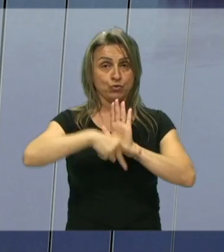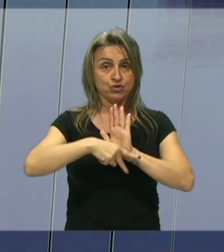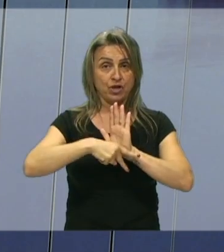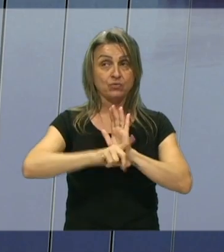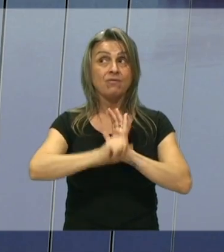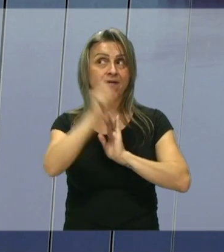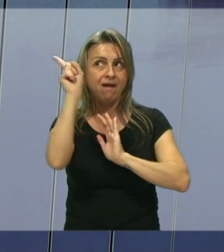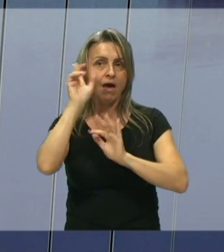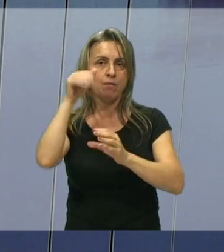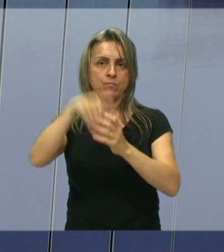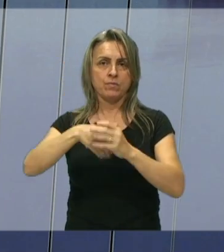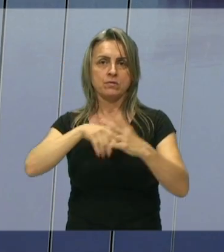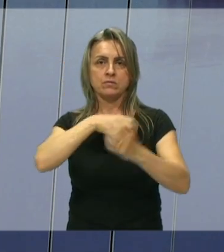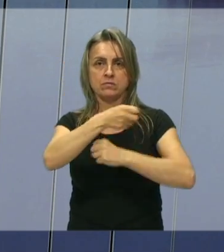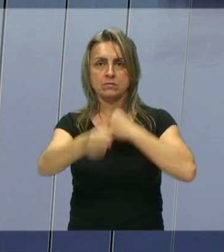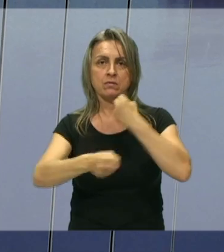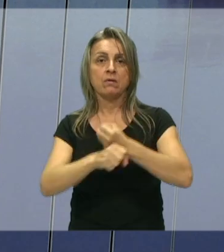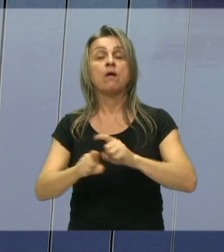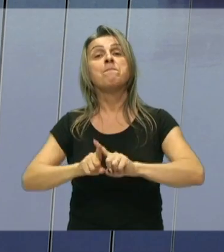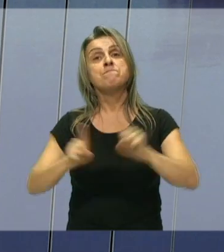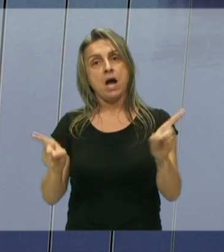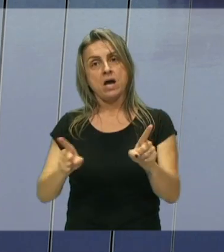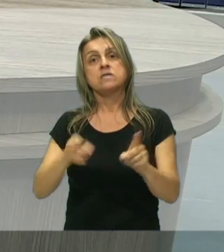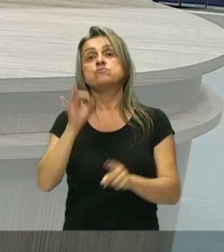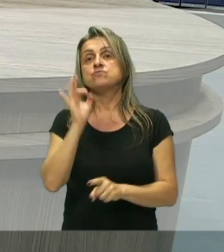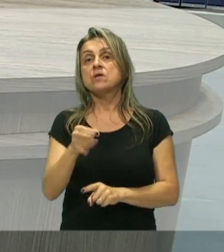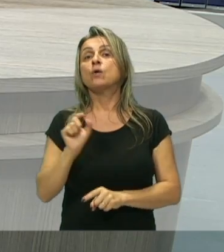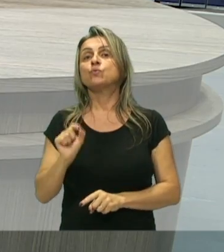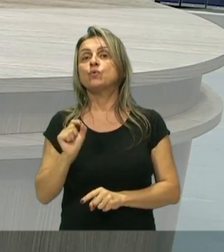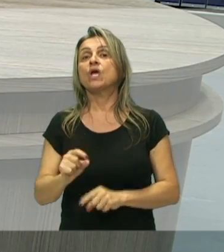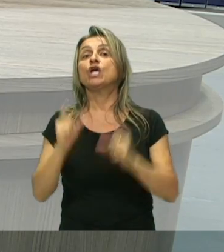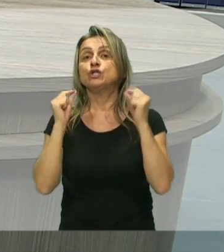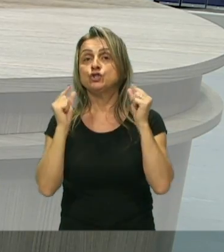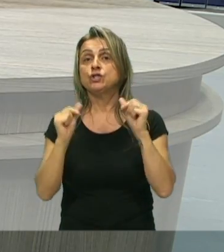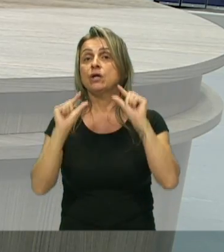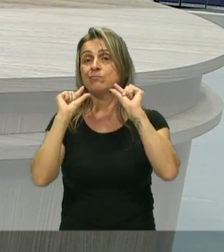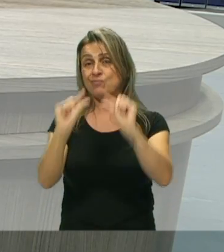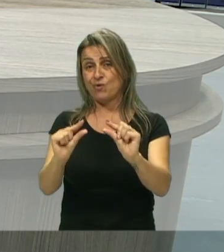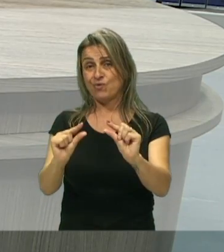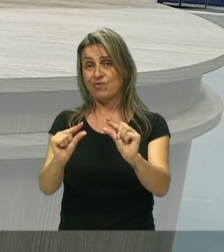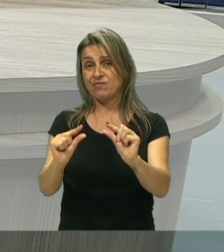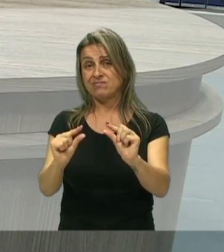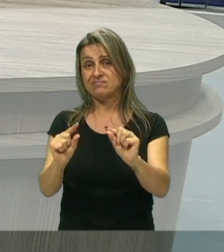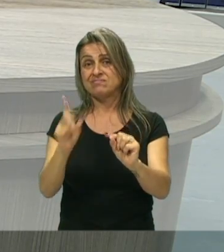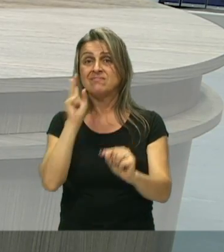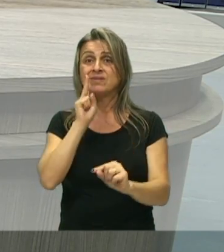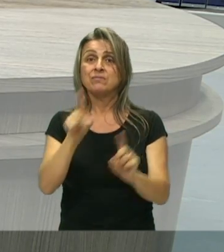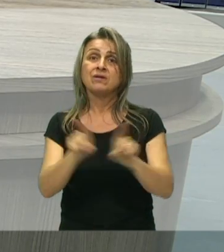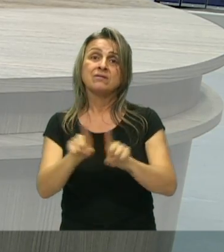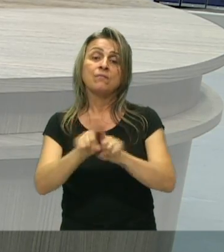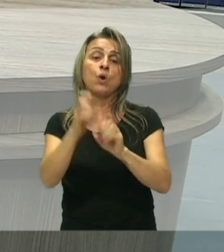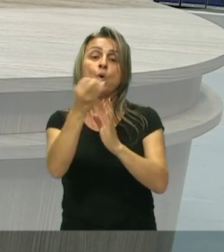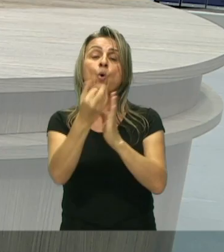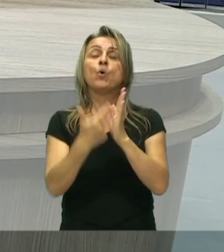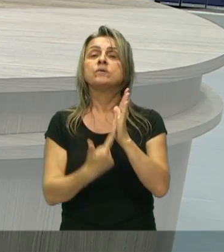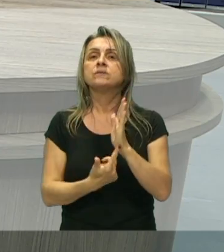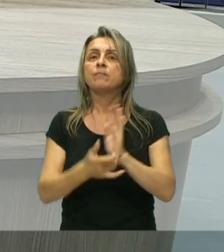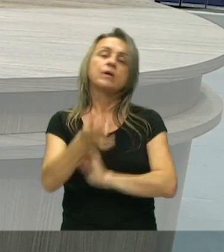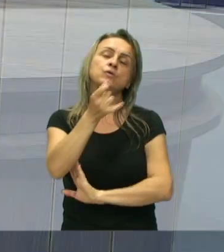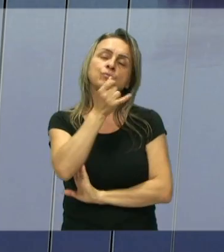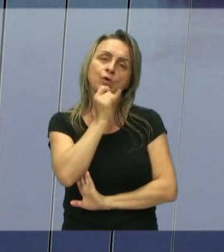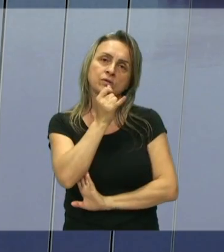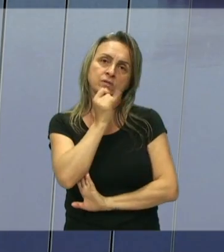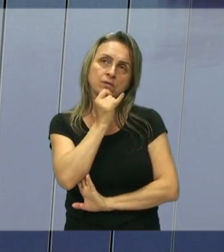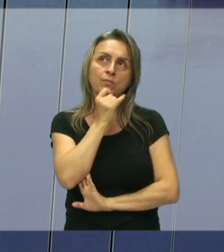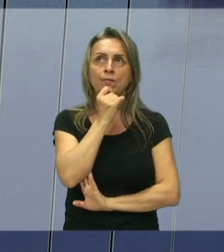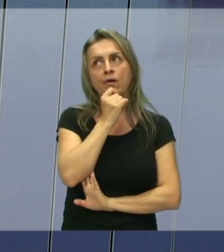Menos dinheiro. E lembrando que é um orçamento. Orçamento é que você pensa assim, vou construir uma casa. Ah, quanto